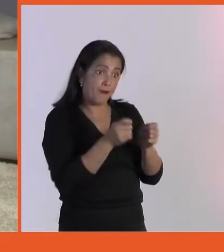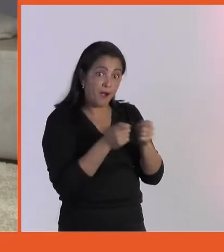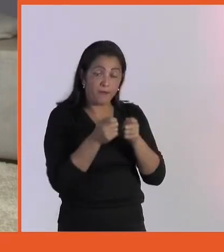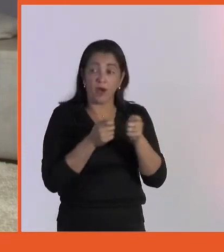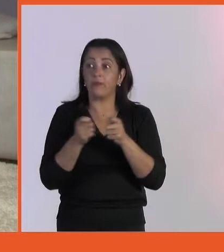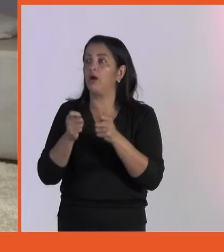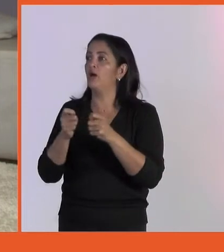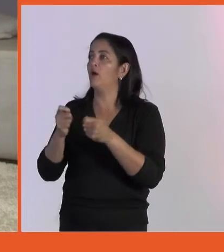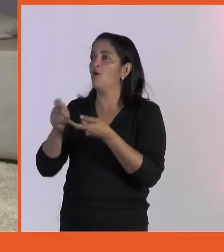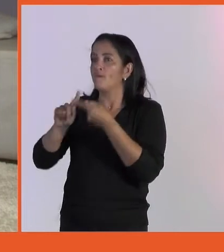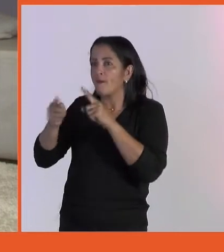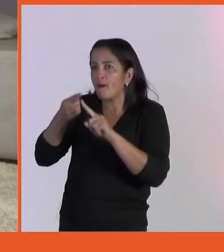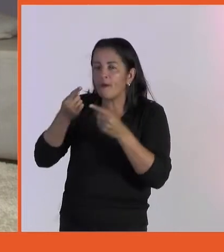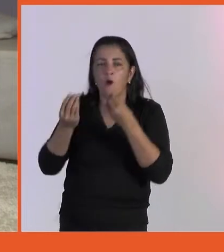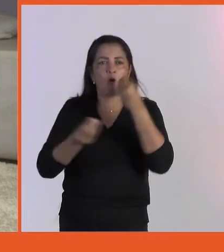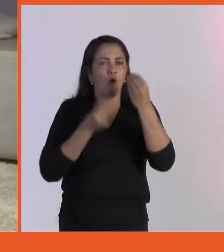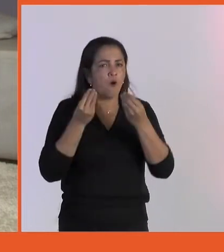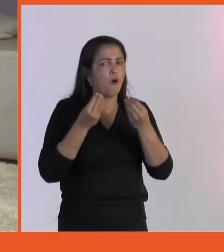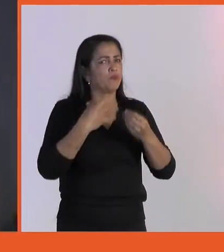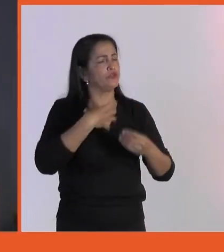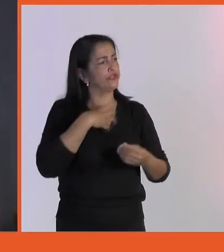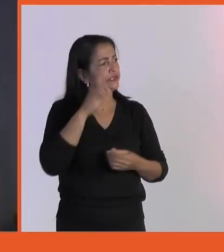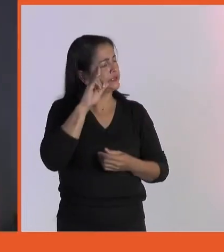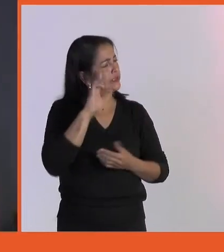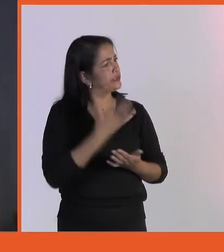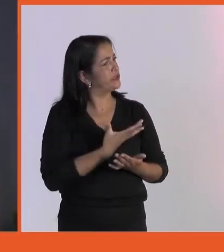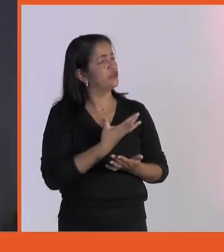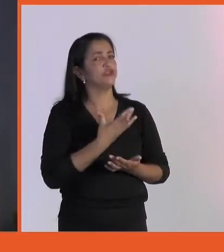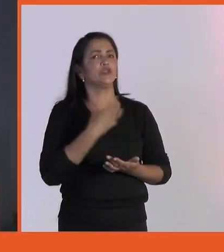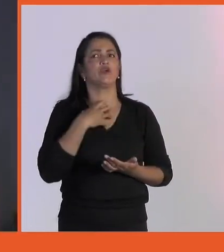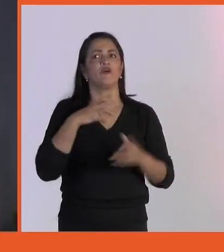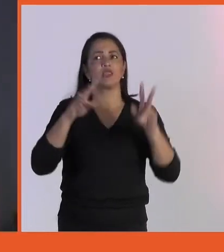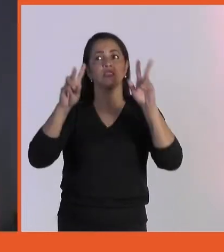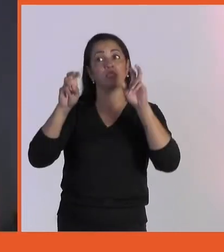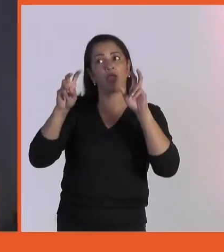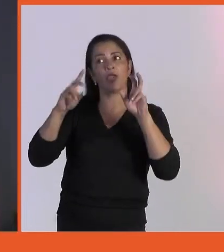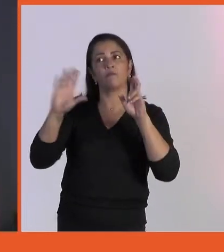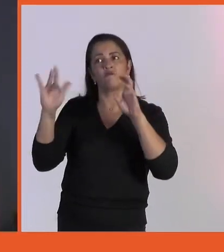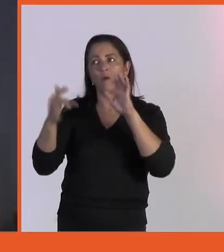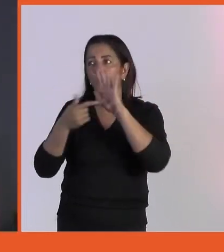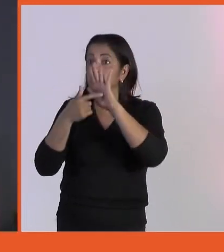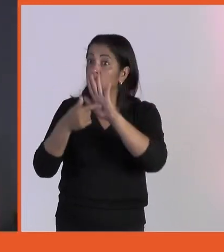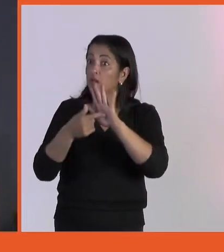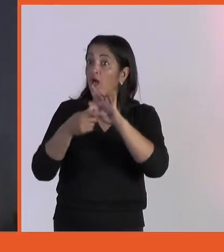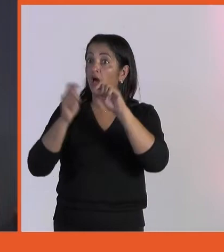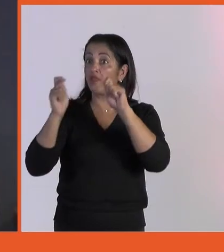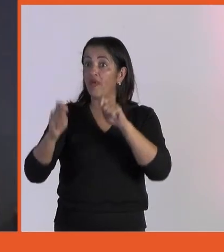limites, sabe? De decidir também quais temas ele, tipo, pessoais ele não quer expor.